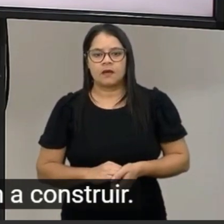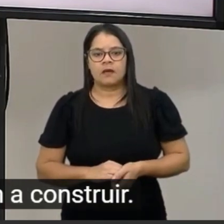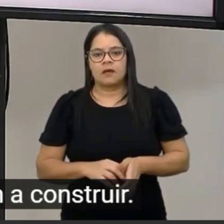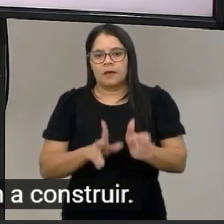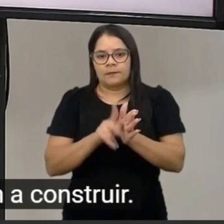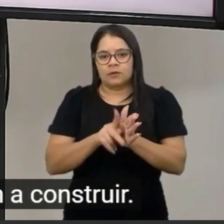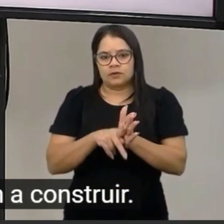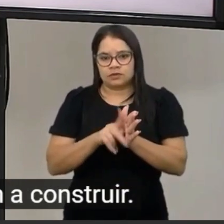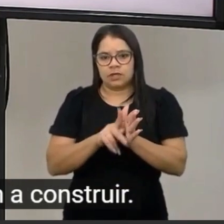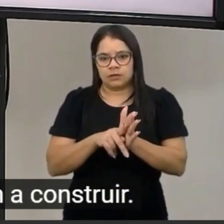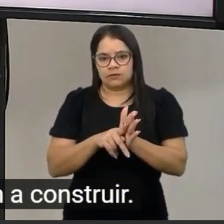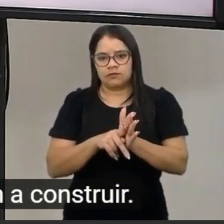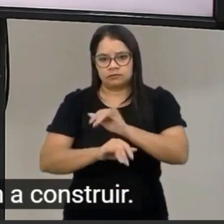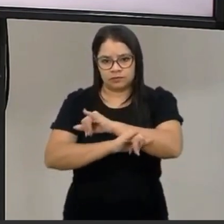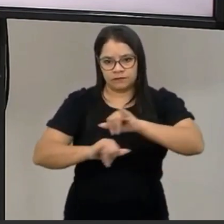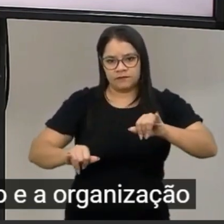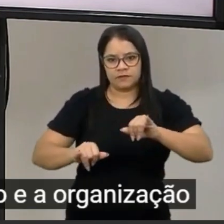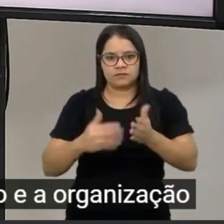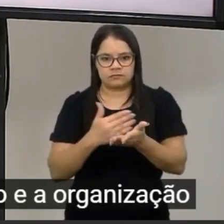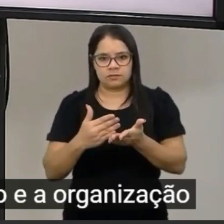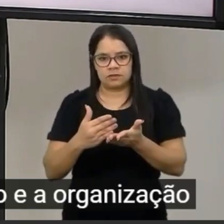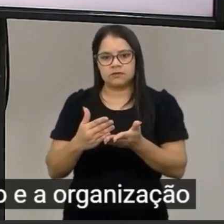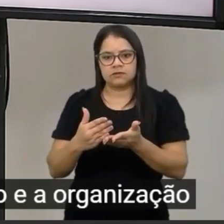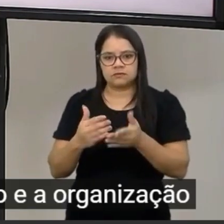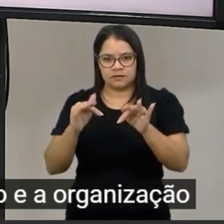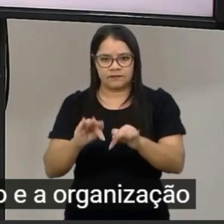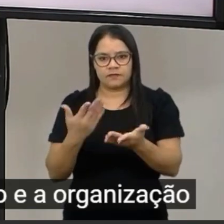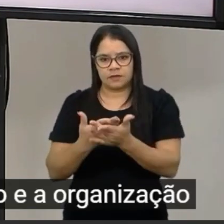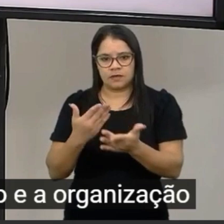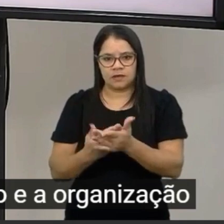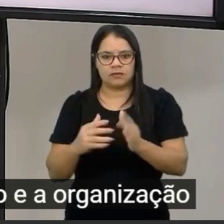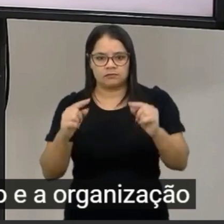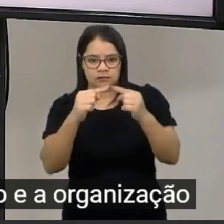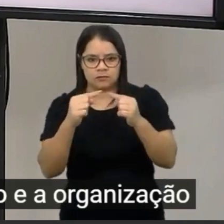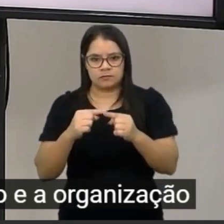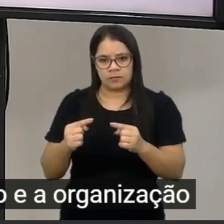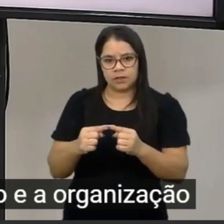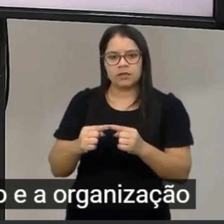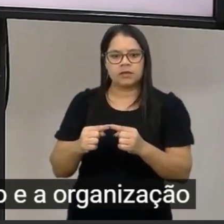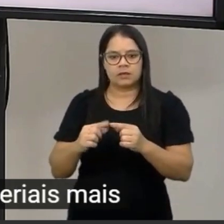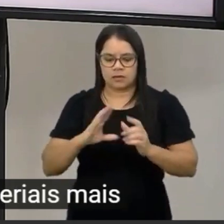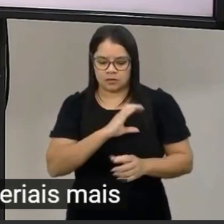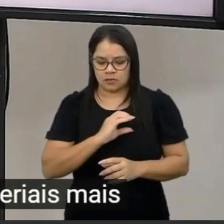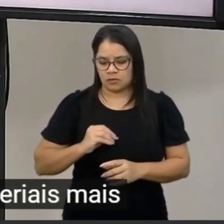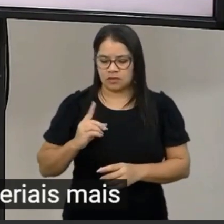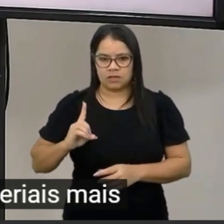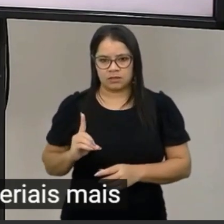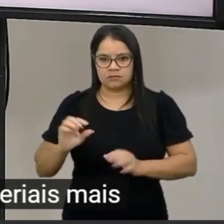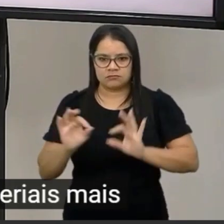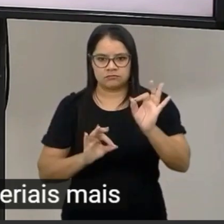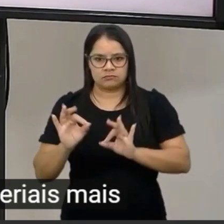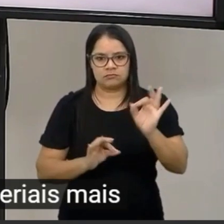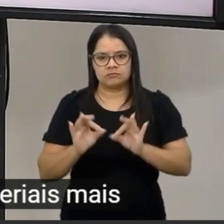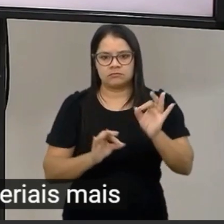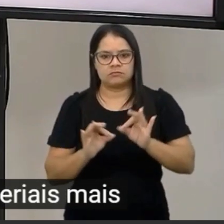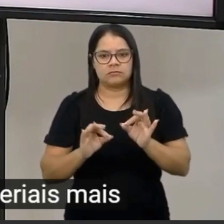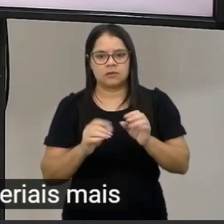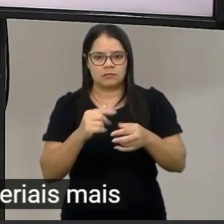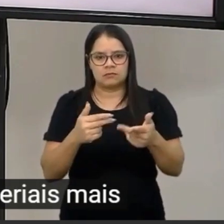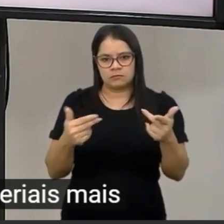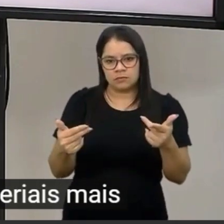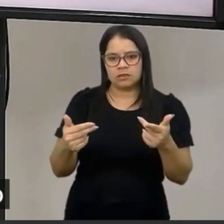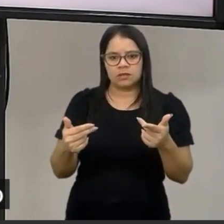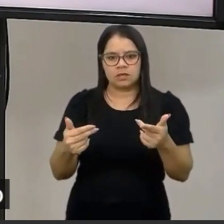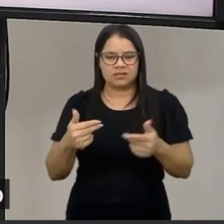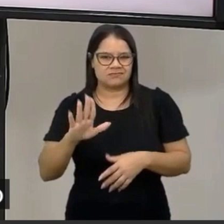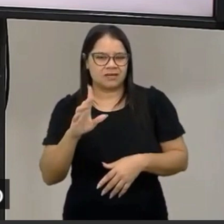ao fim da aula, tá? Na hora que eles começarem a construir. Gestão de sala de aula. Combine com a coordenação, a liberação e a organização dos materiais aí previstos para o uso, principalmente os